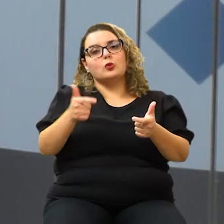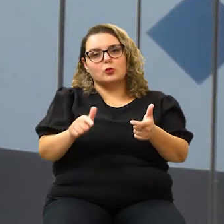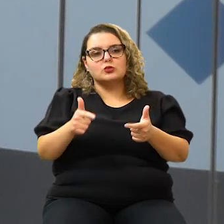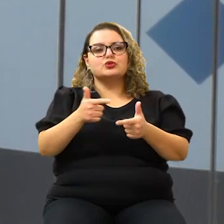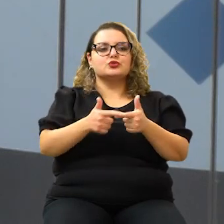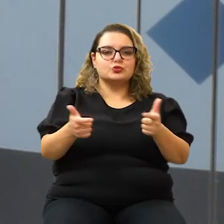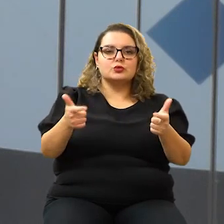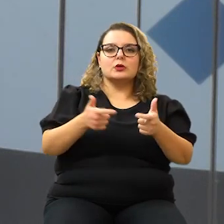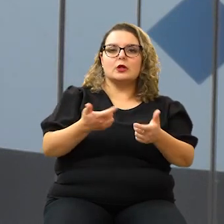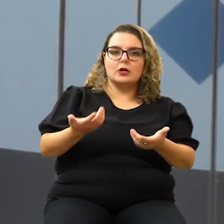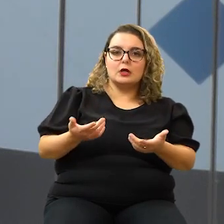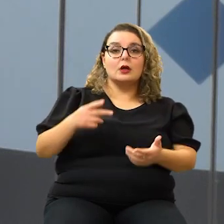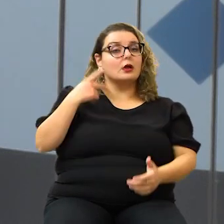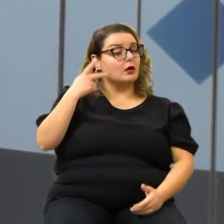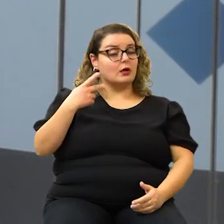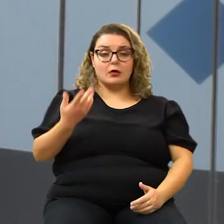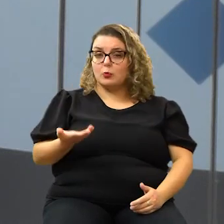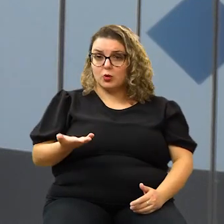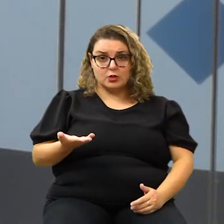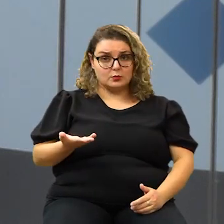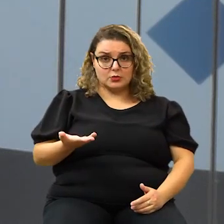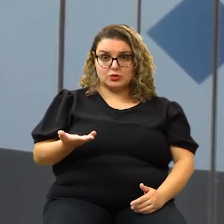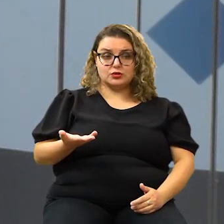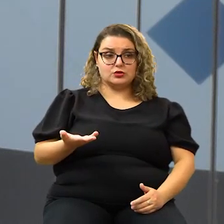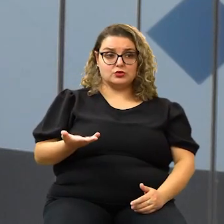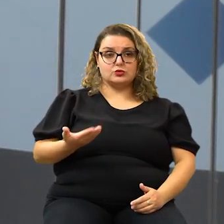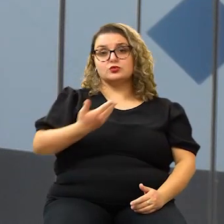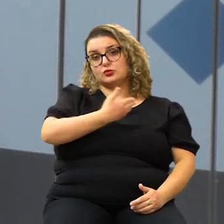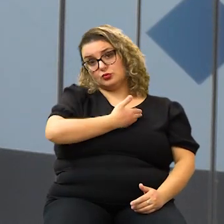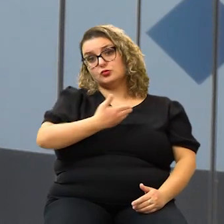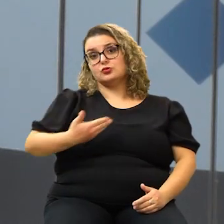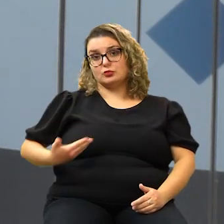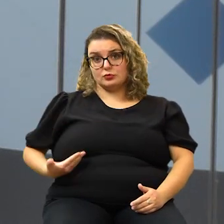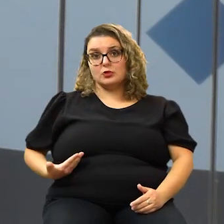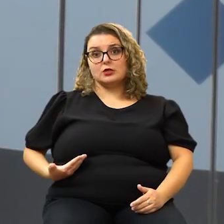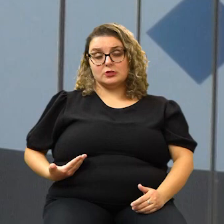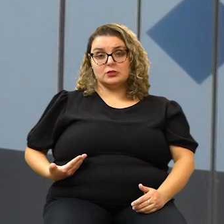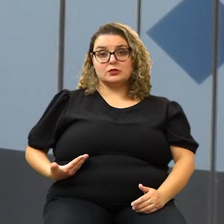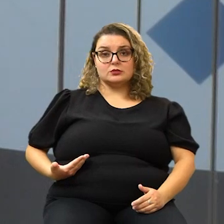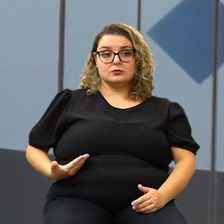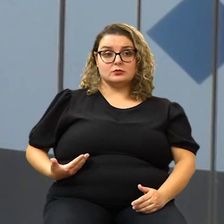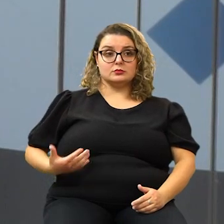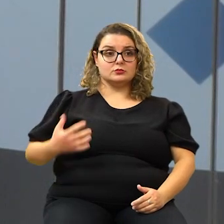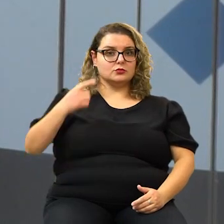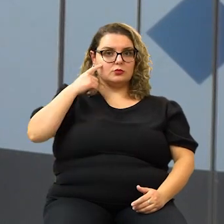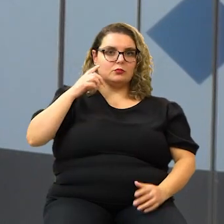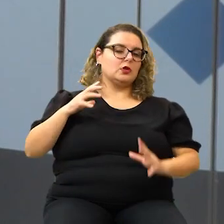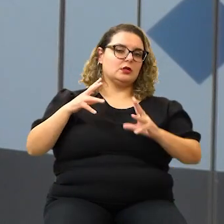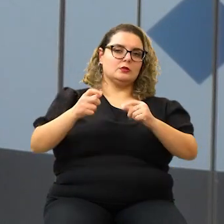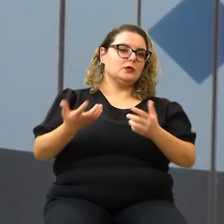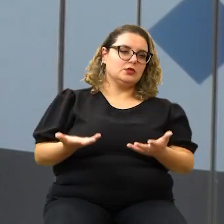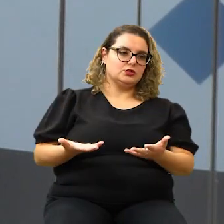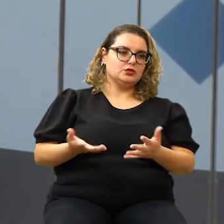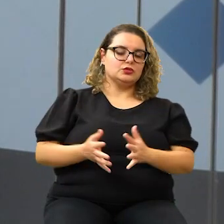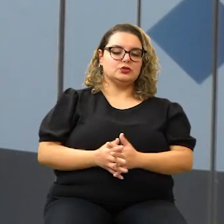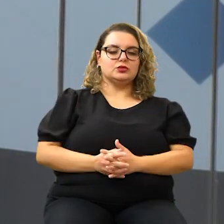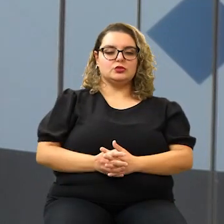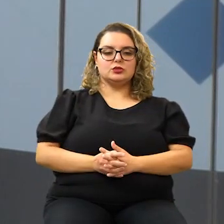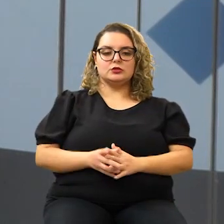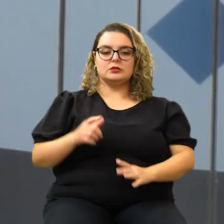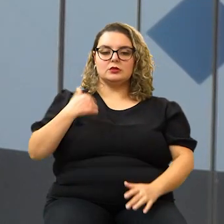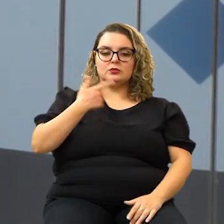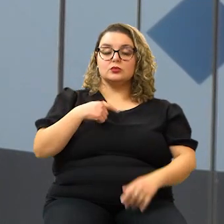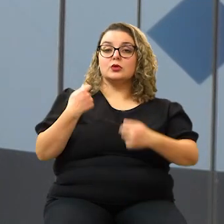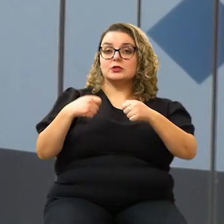É uma questão política dos governantes de forma geral, né? Então, a gente precisa